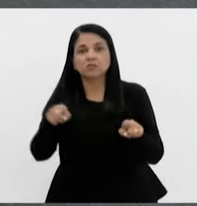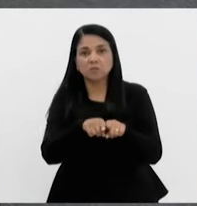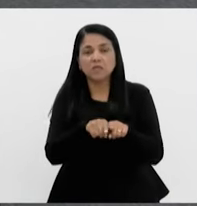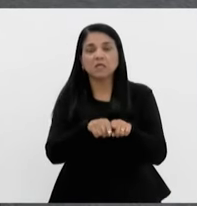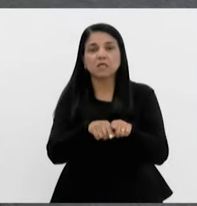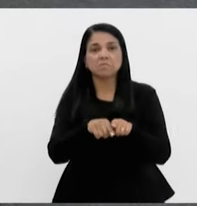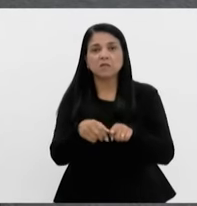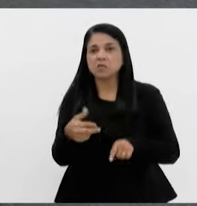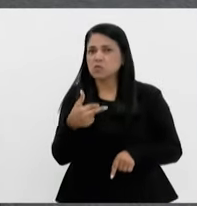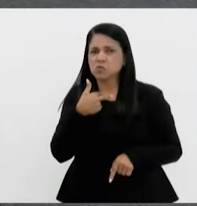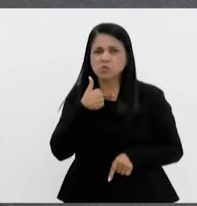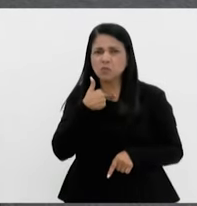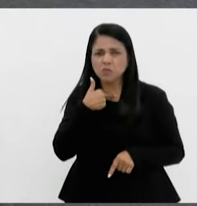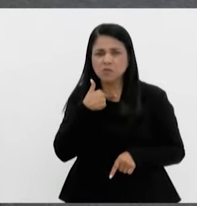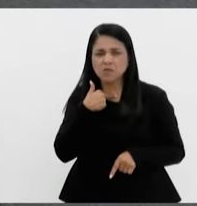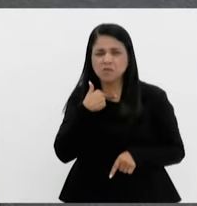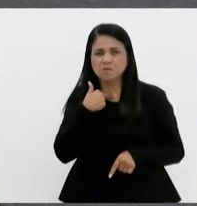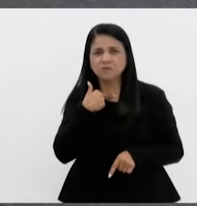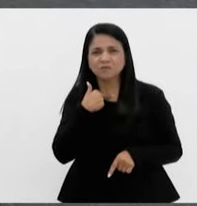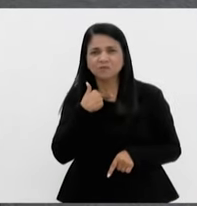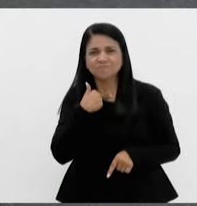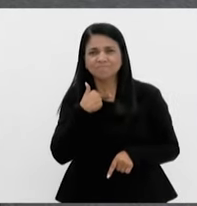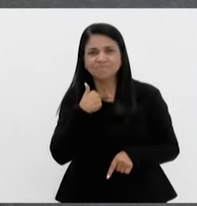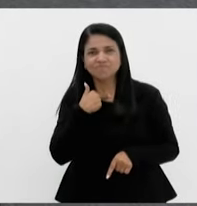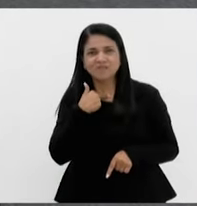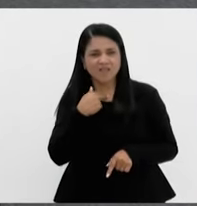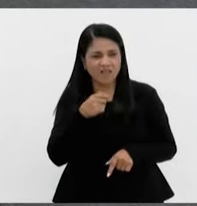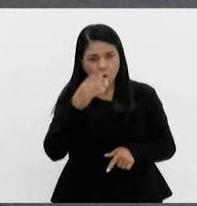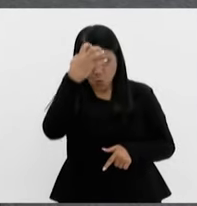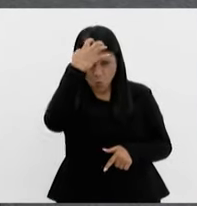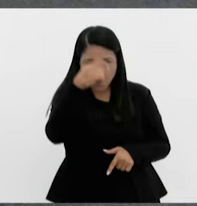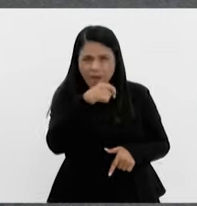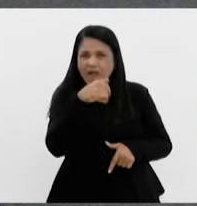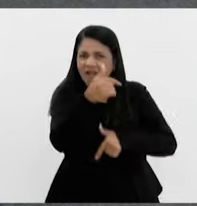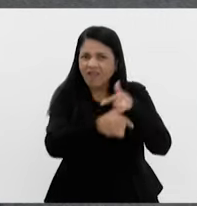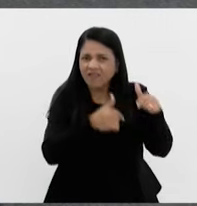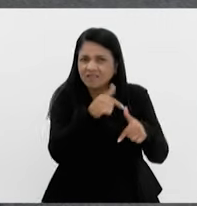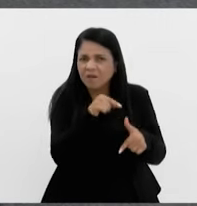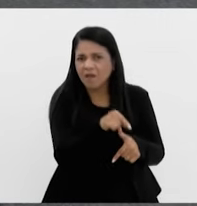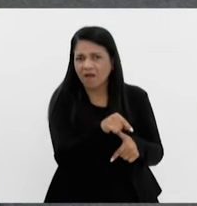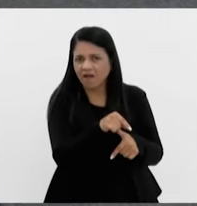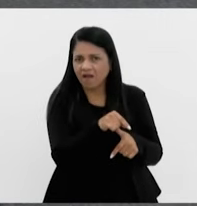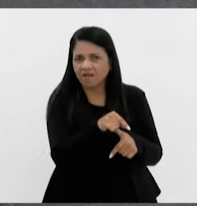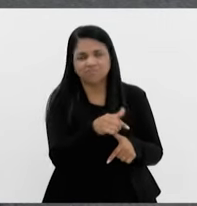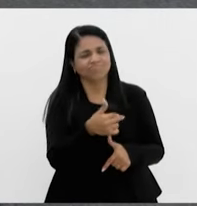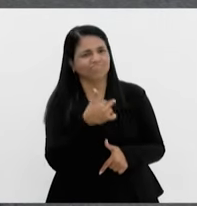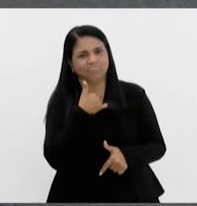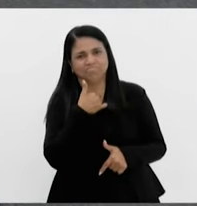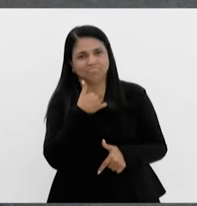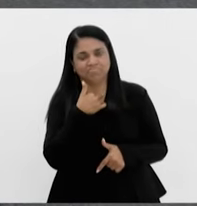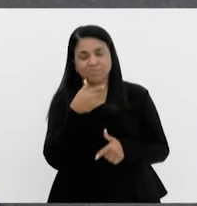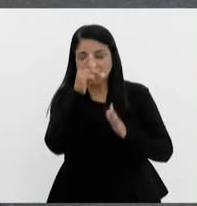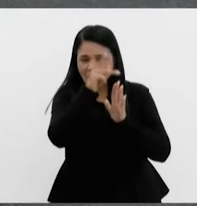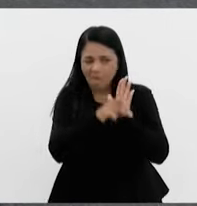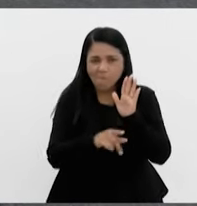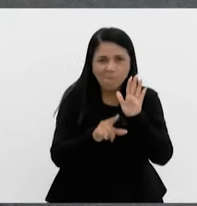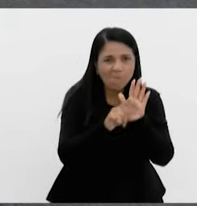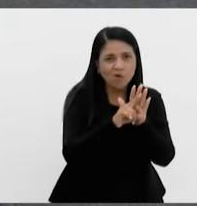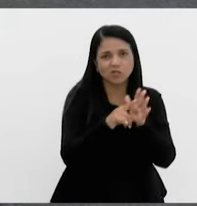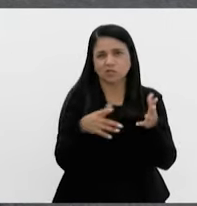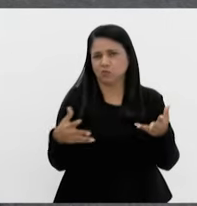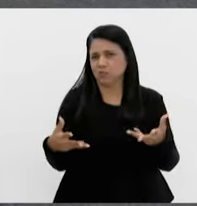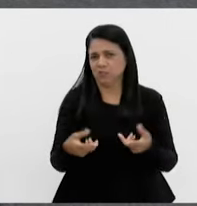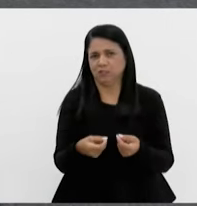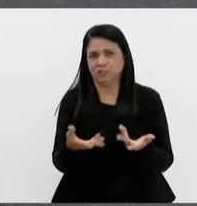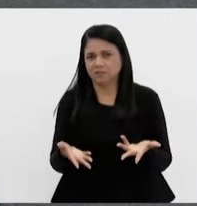infelizmente jogar os leões quem realmente trabalha e faz a diferença e principalmente um projeto lindo como esse naturalmente